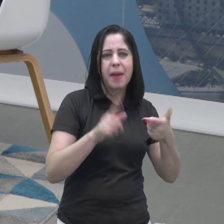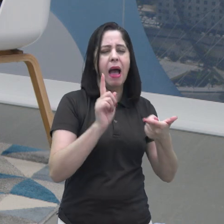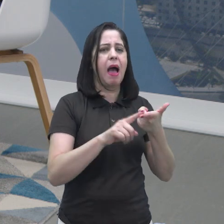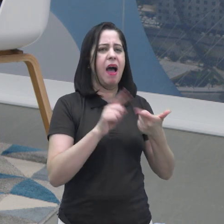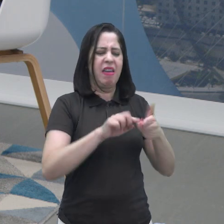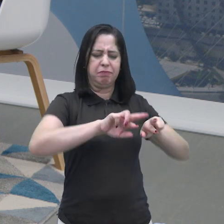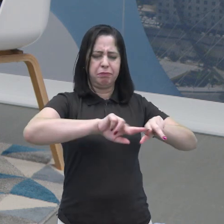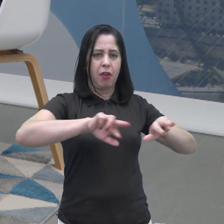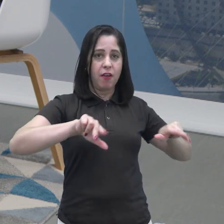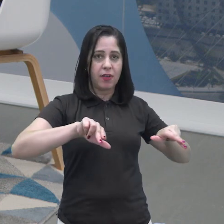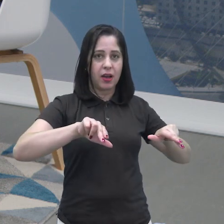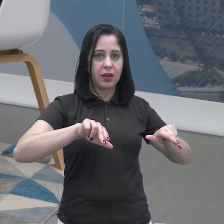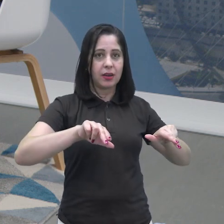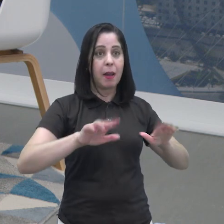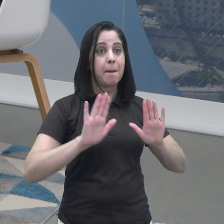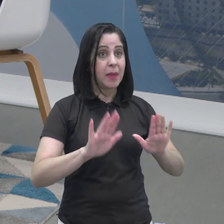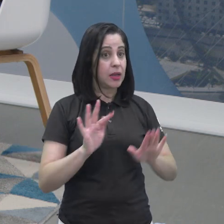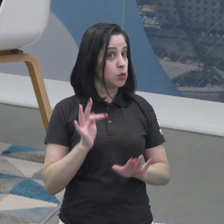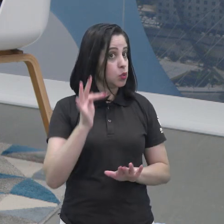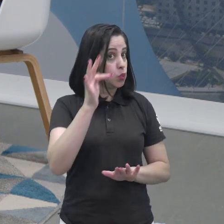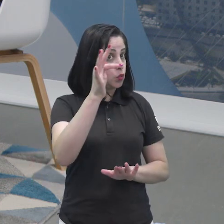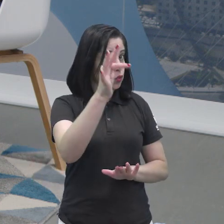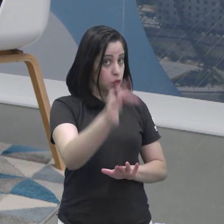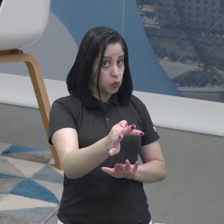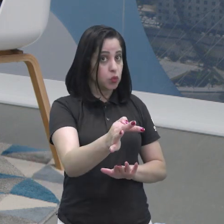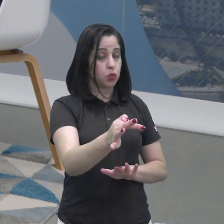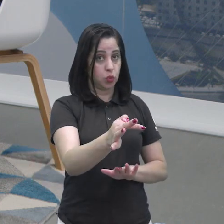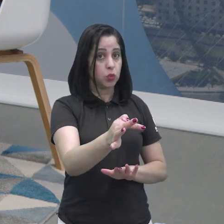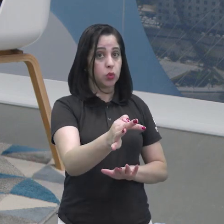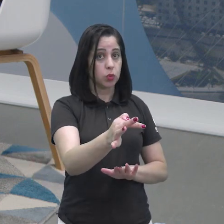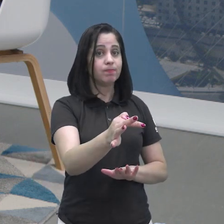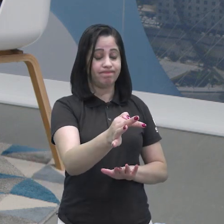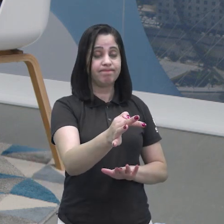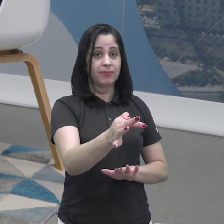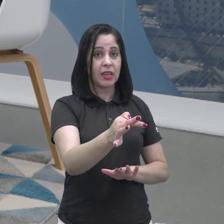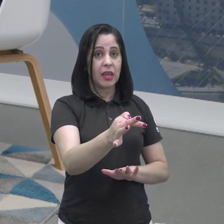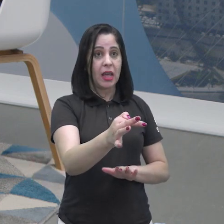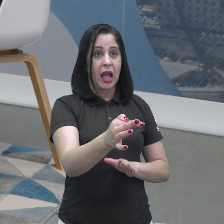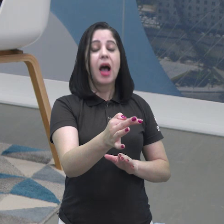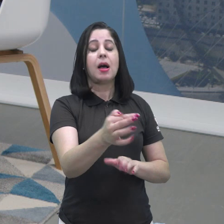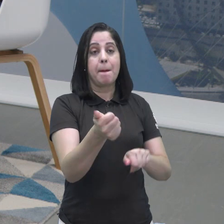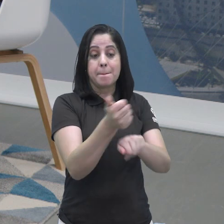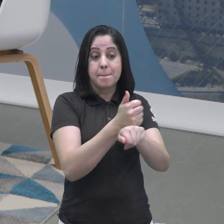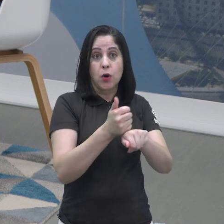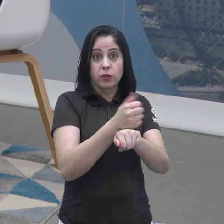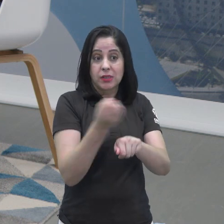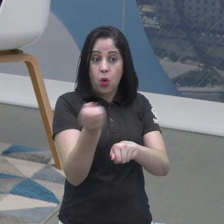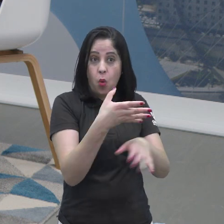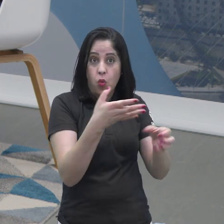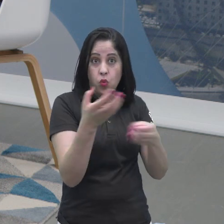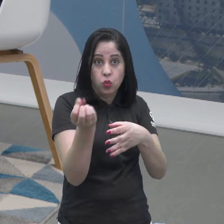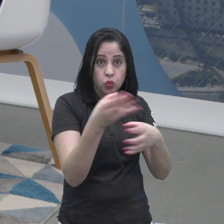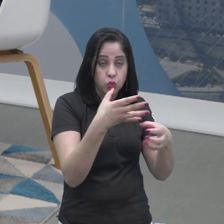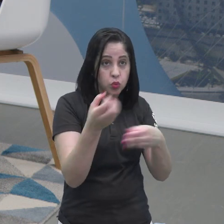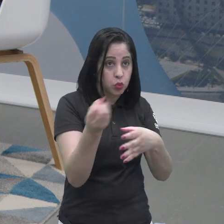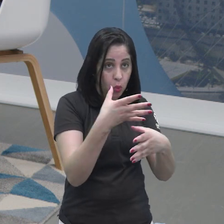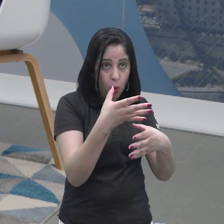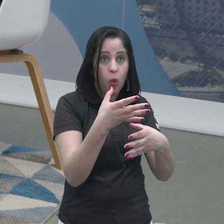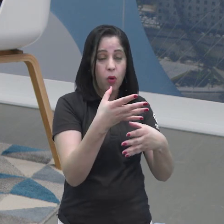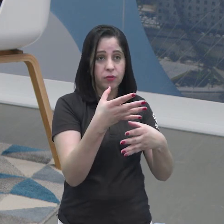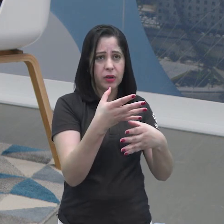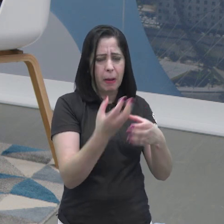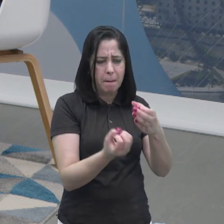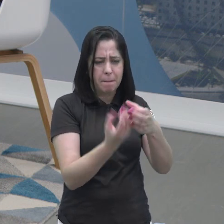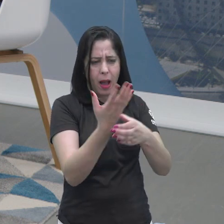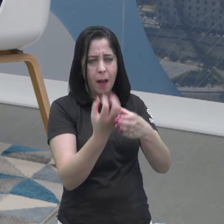datilógrafo, dentre outras, e que no futuro, o professor destacou que no futuro as profissões que devem passar a existir,